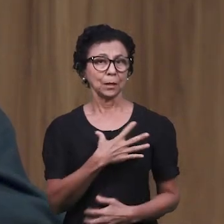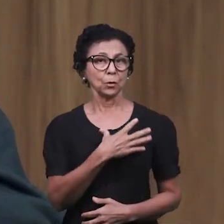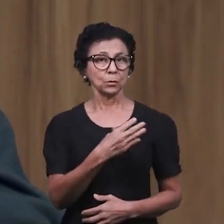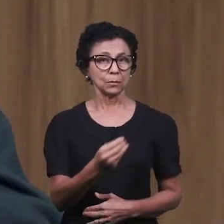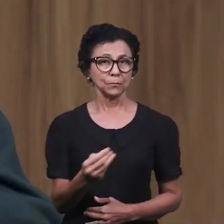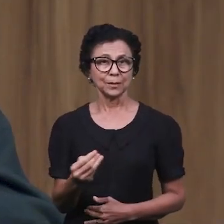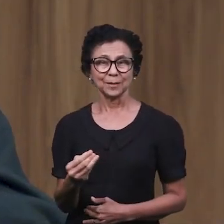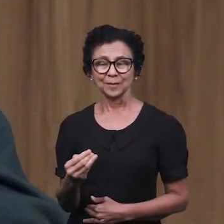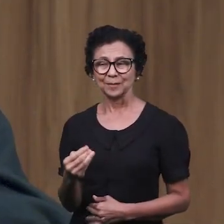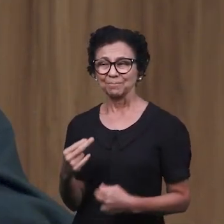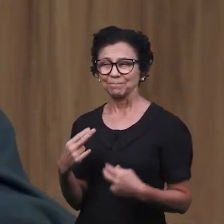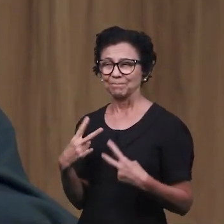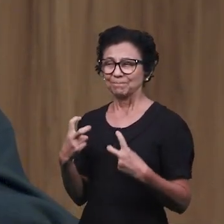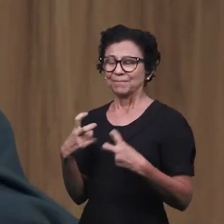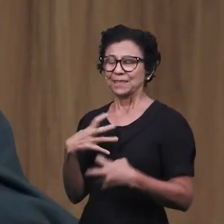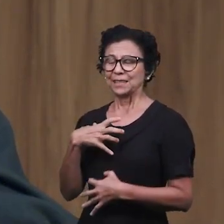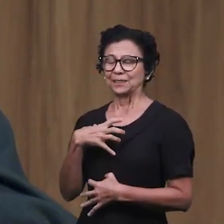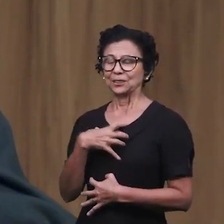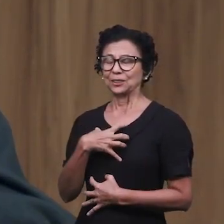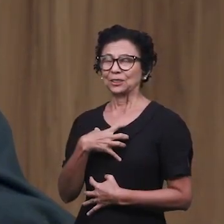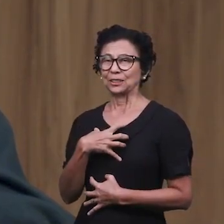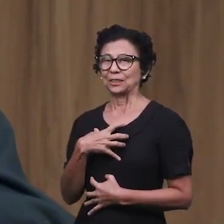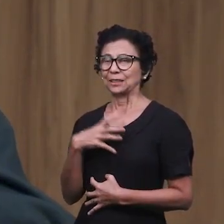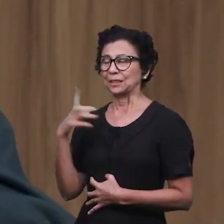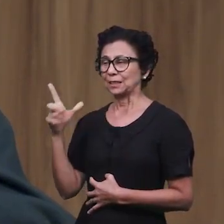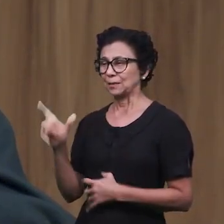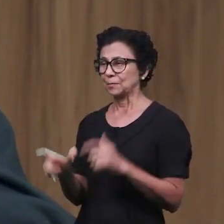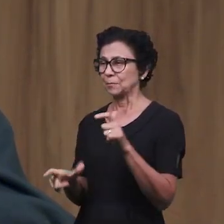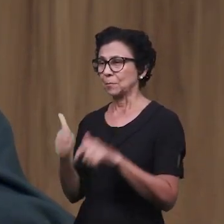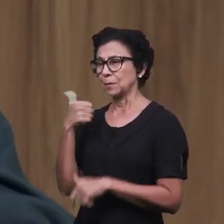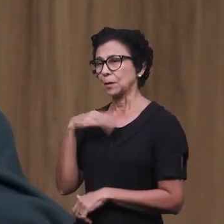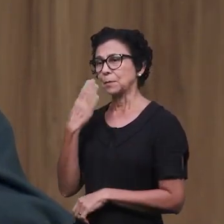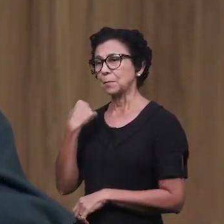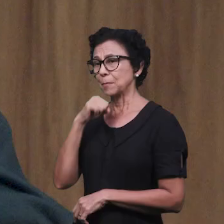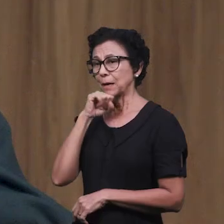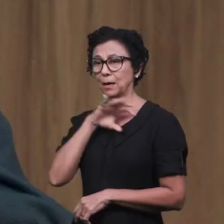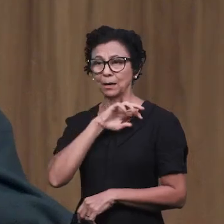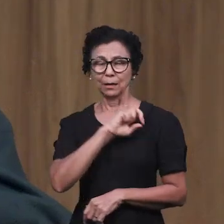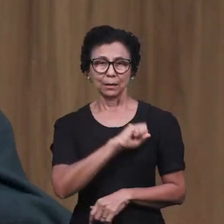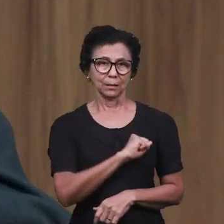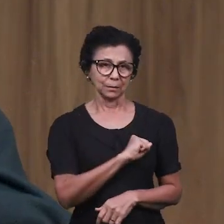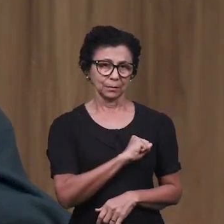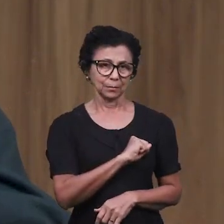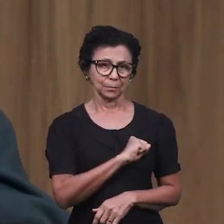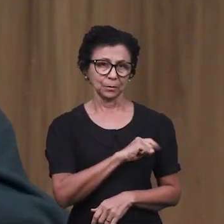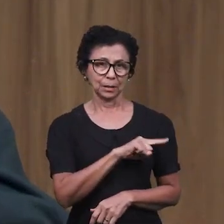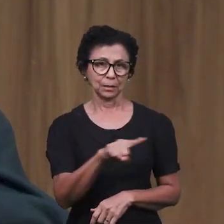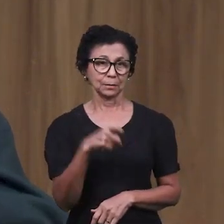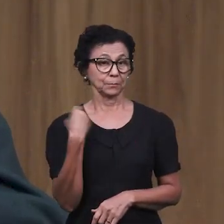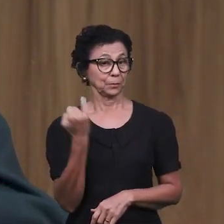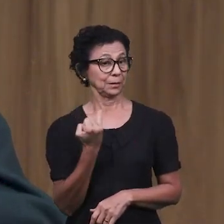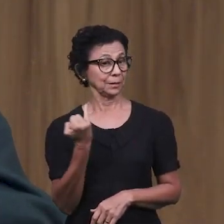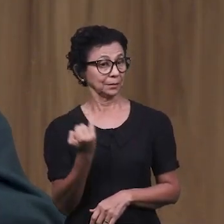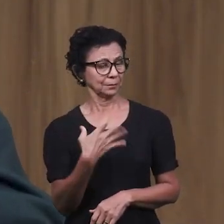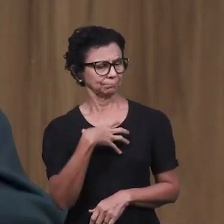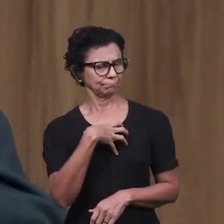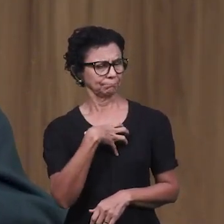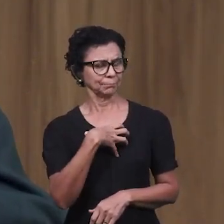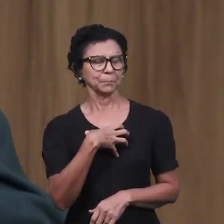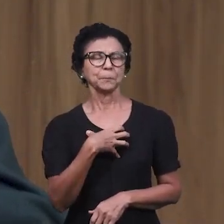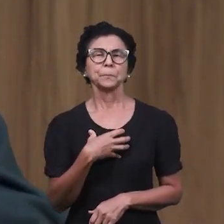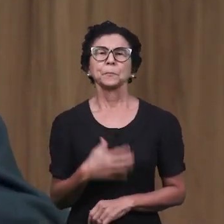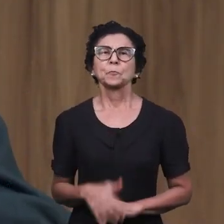eles são amados, né? Que eles são ouvidos, que eles são importantes, né? Mas assim, também é